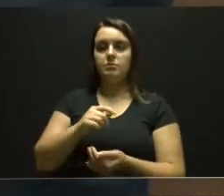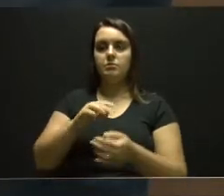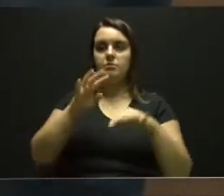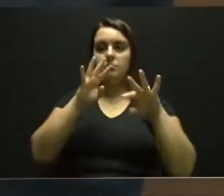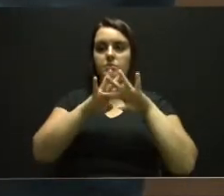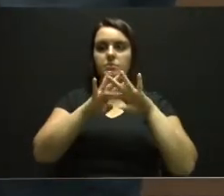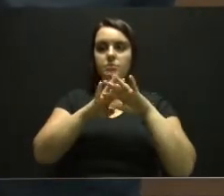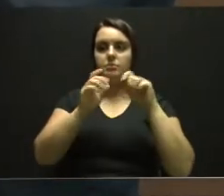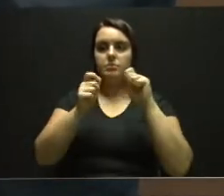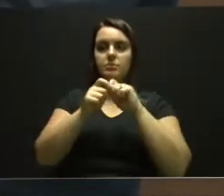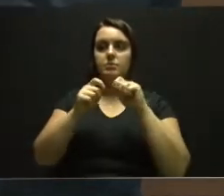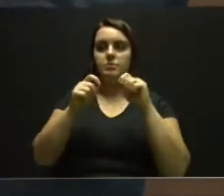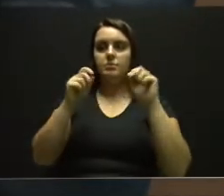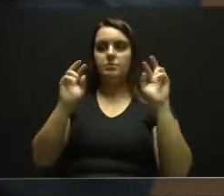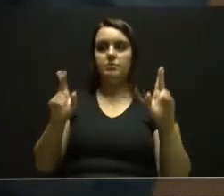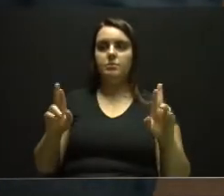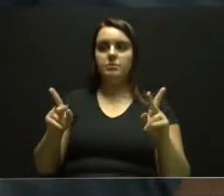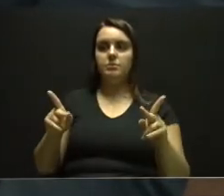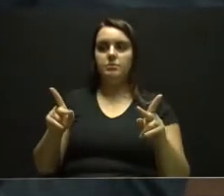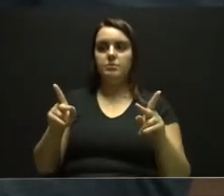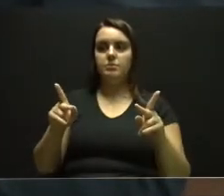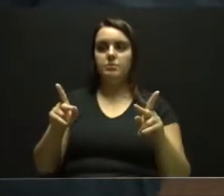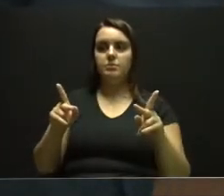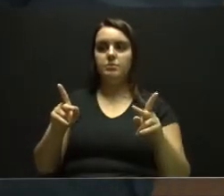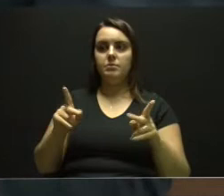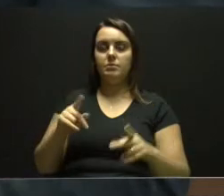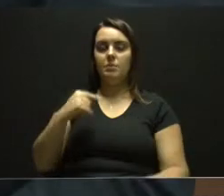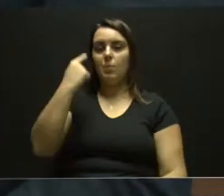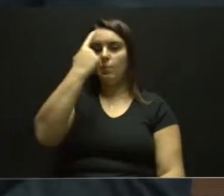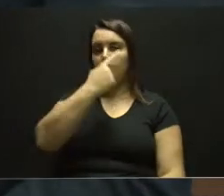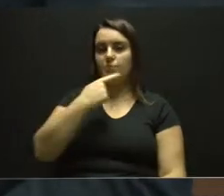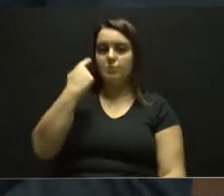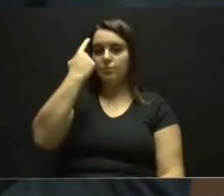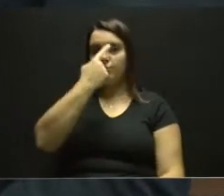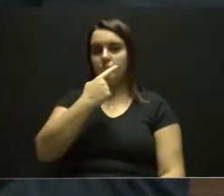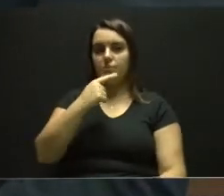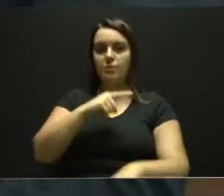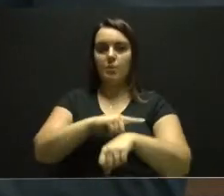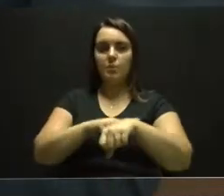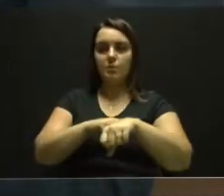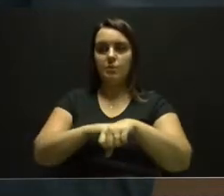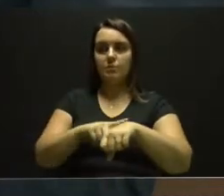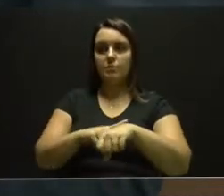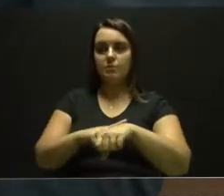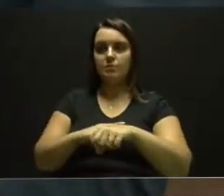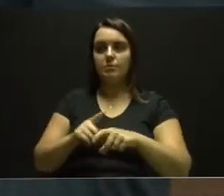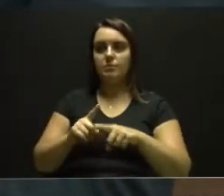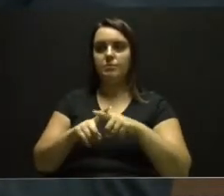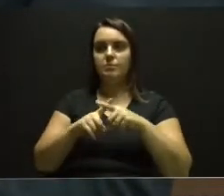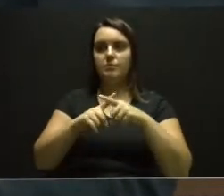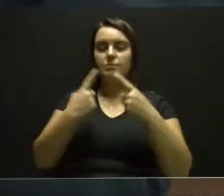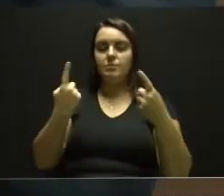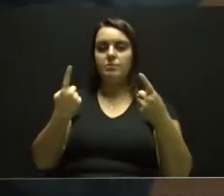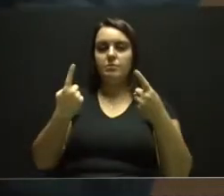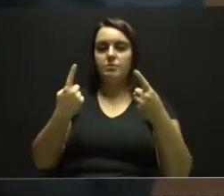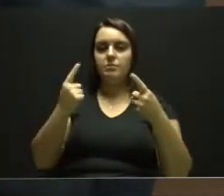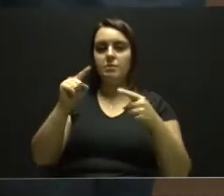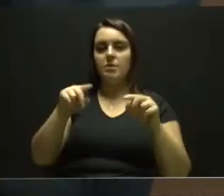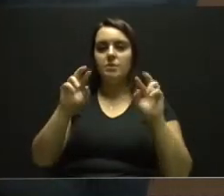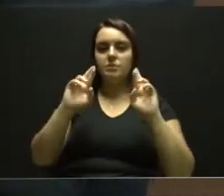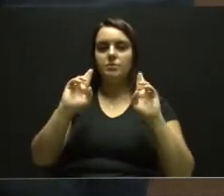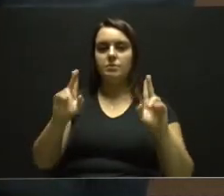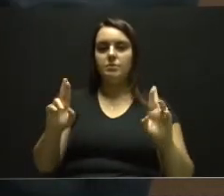nos fez um pouquinho diferente em cor e forma mas da mesma matéria e por esse motivo por essa diferença